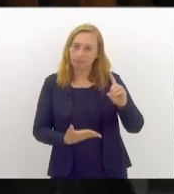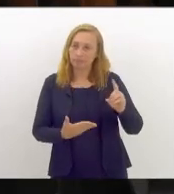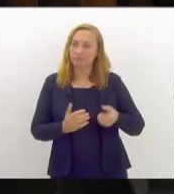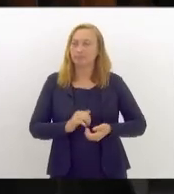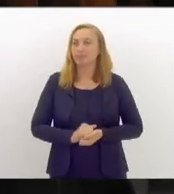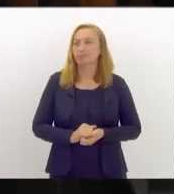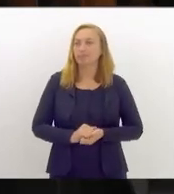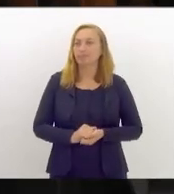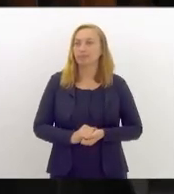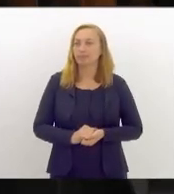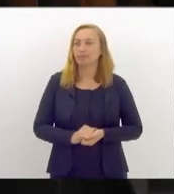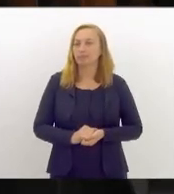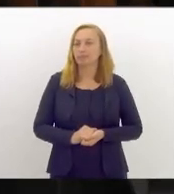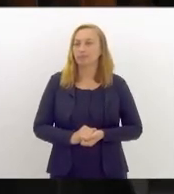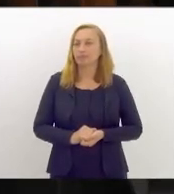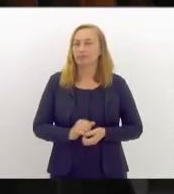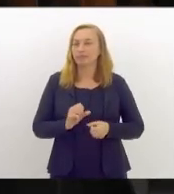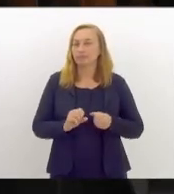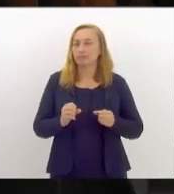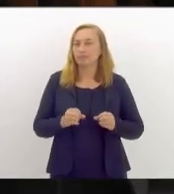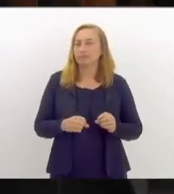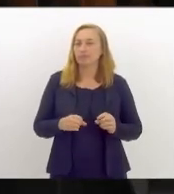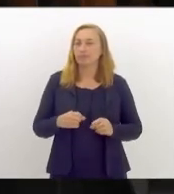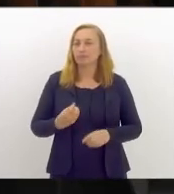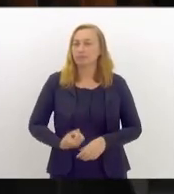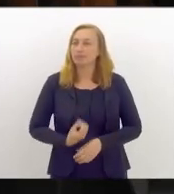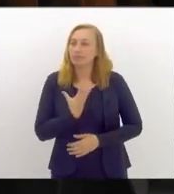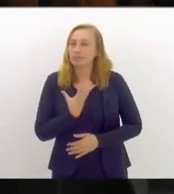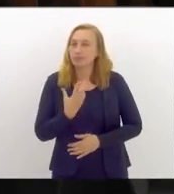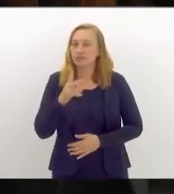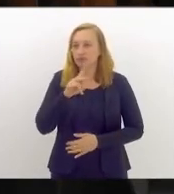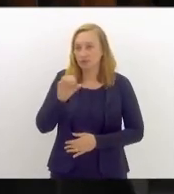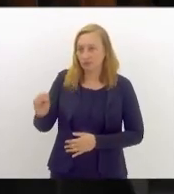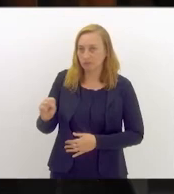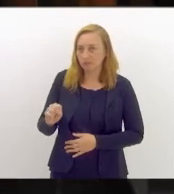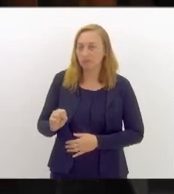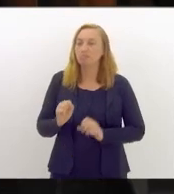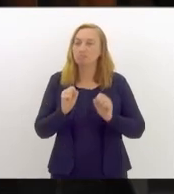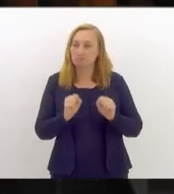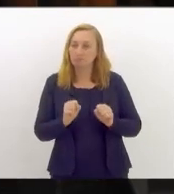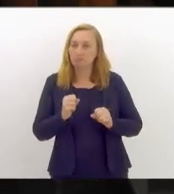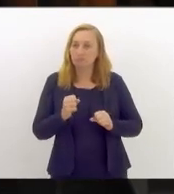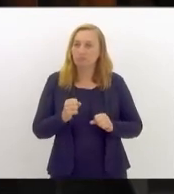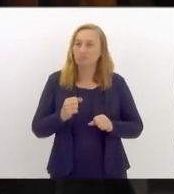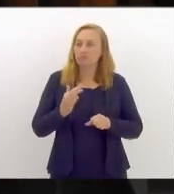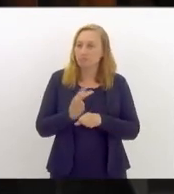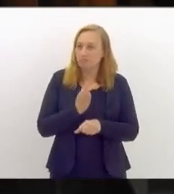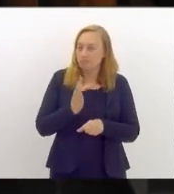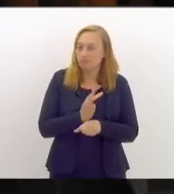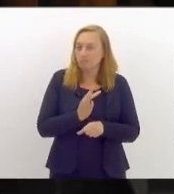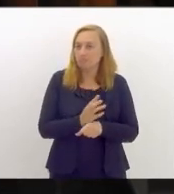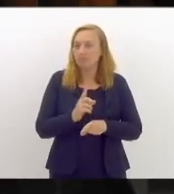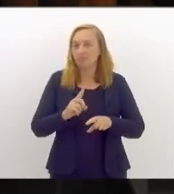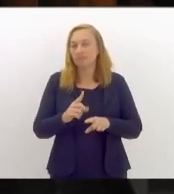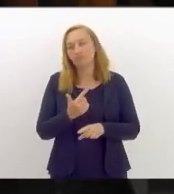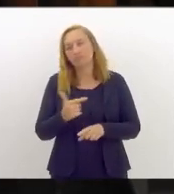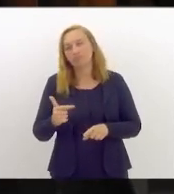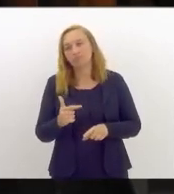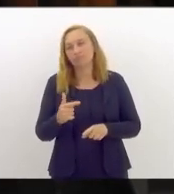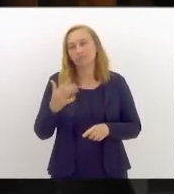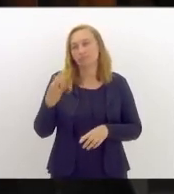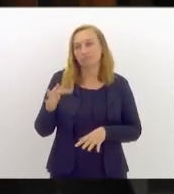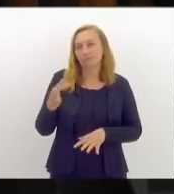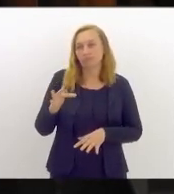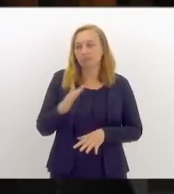homenagem parafraseando o poeta Vinícius de Moraes poderia suportar embora não sem dor que